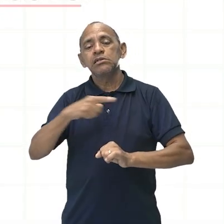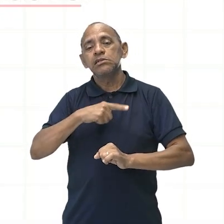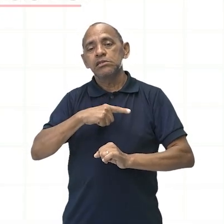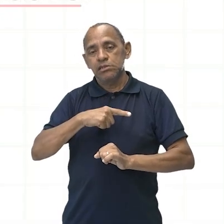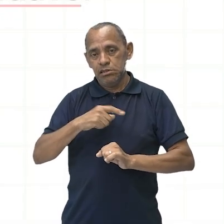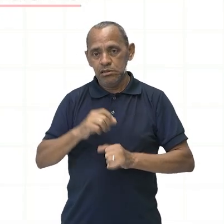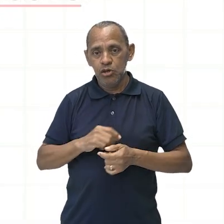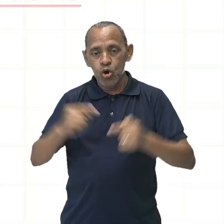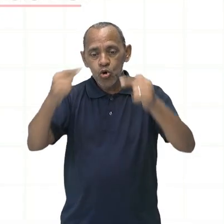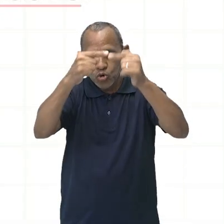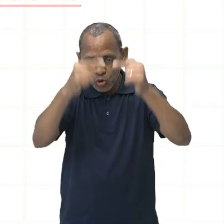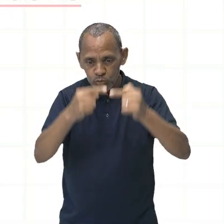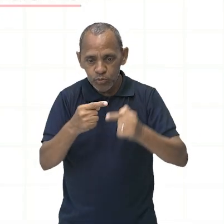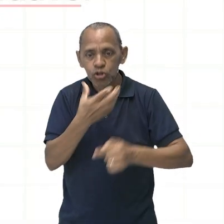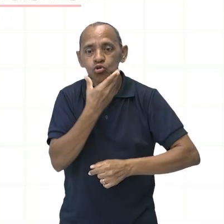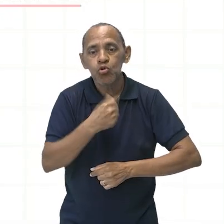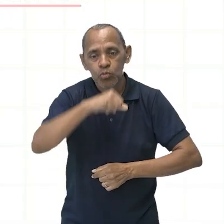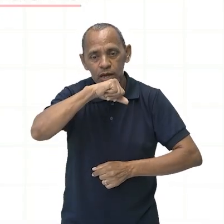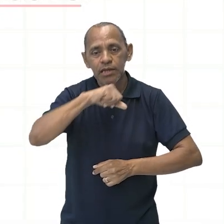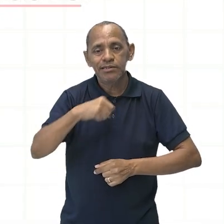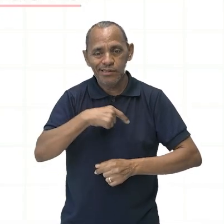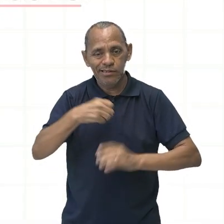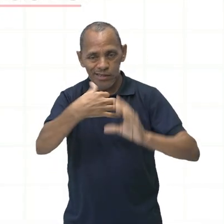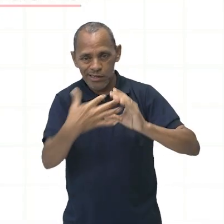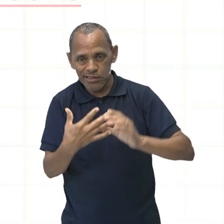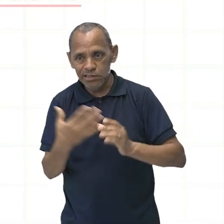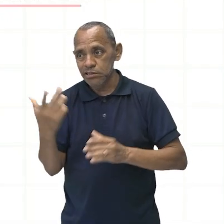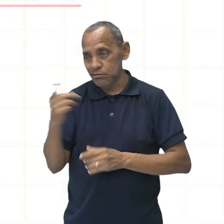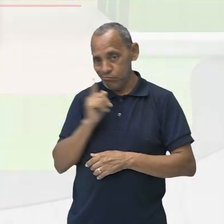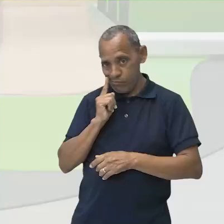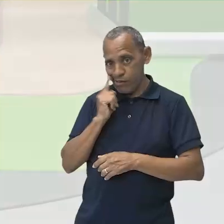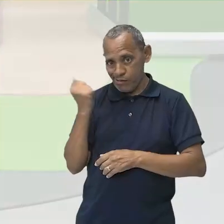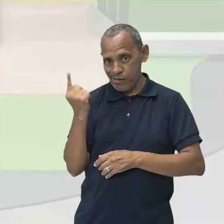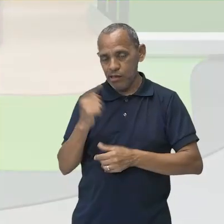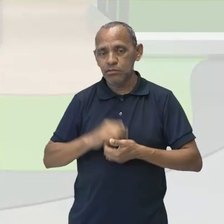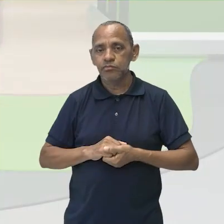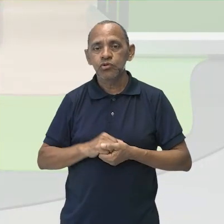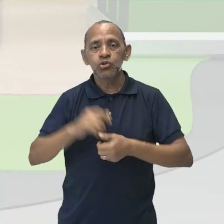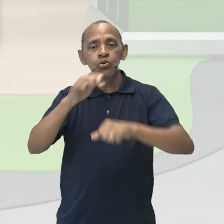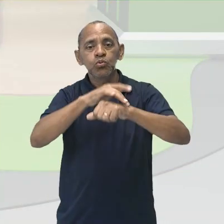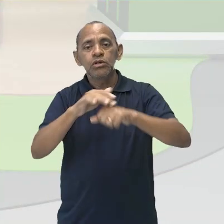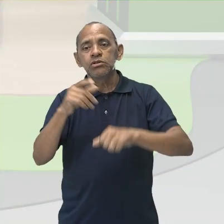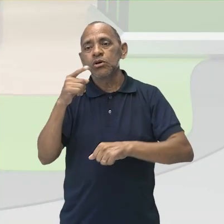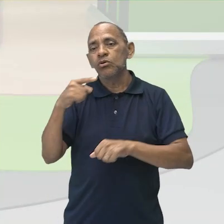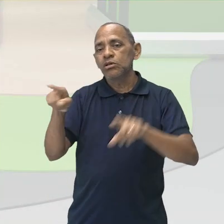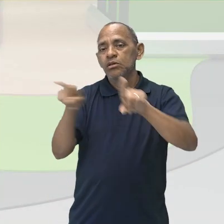pais tendo essas características. Outra doença é a